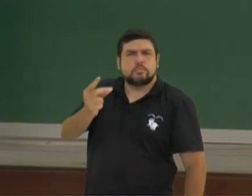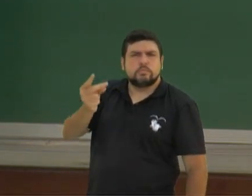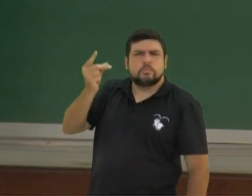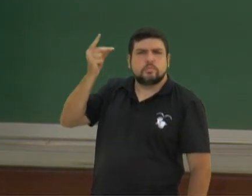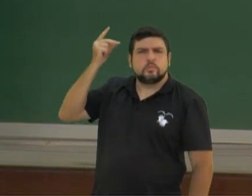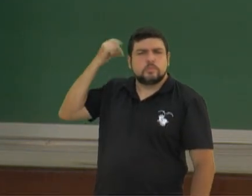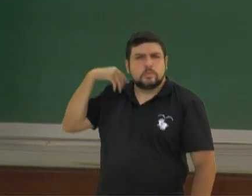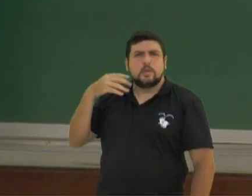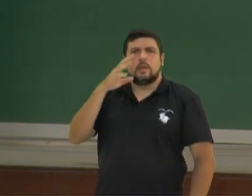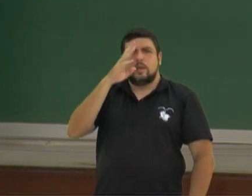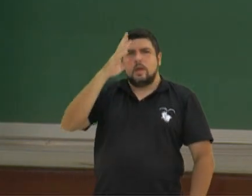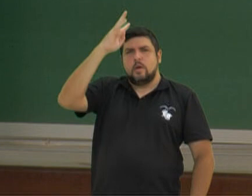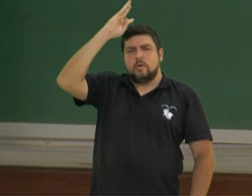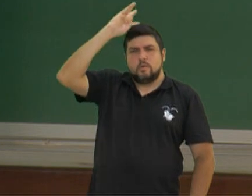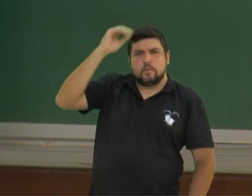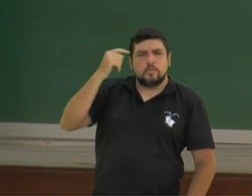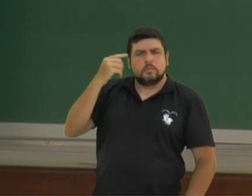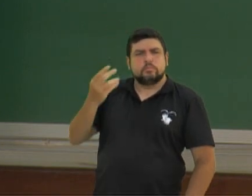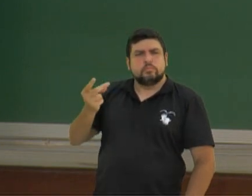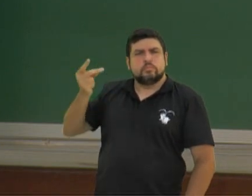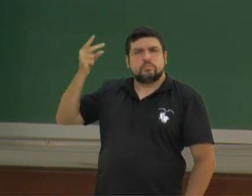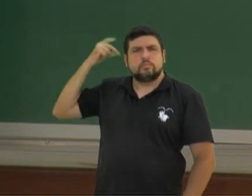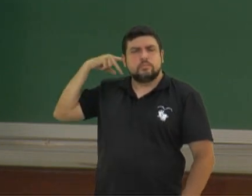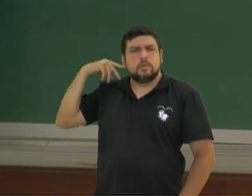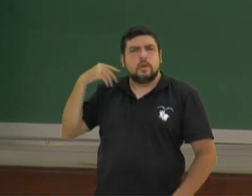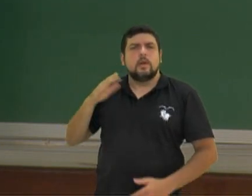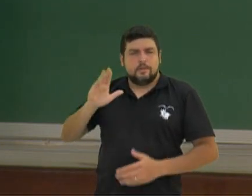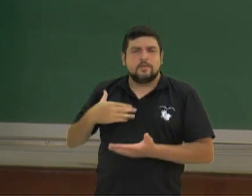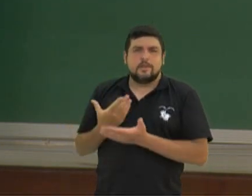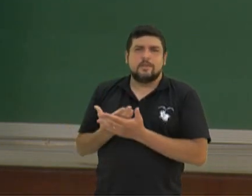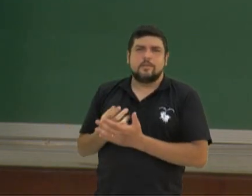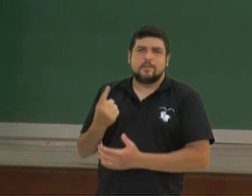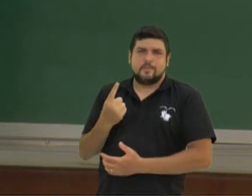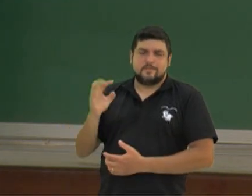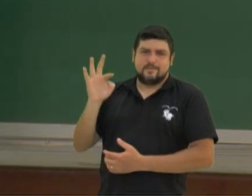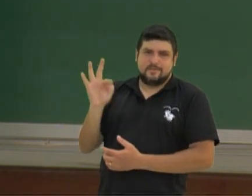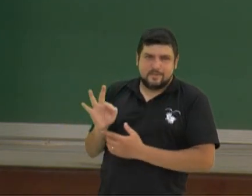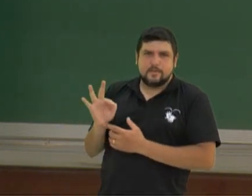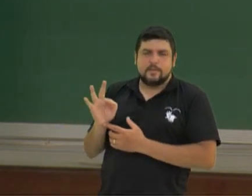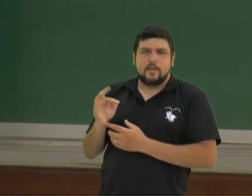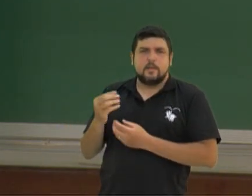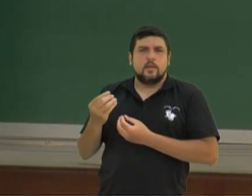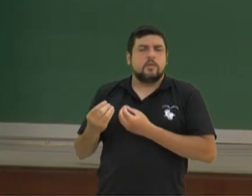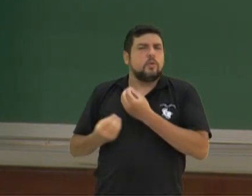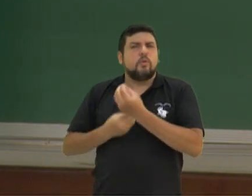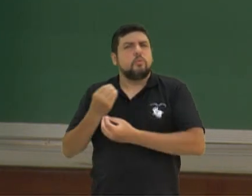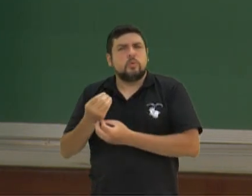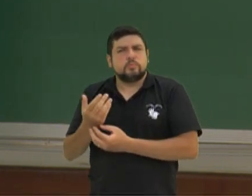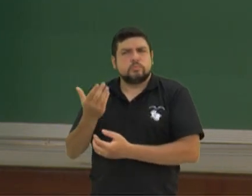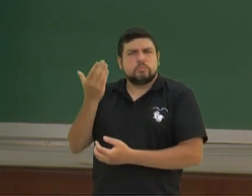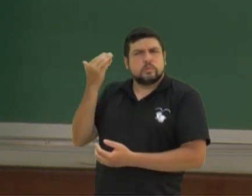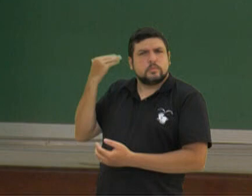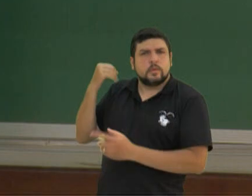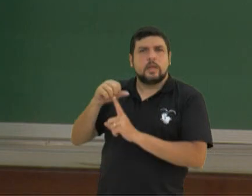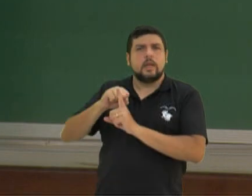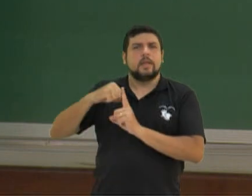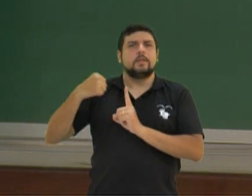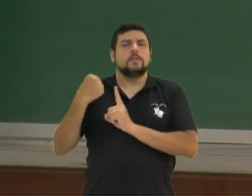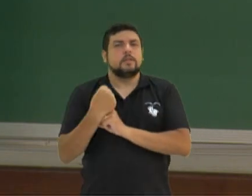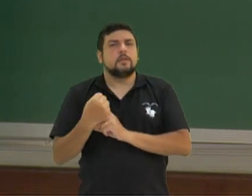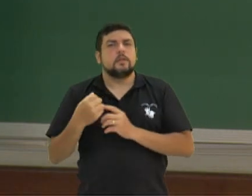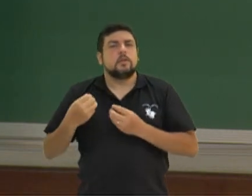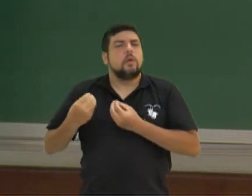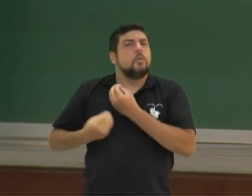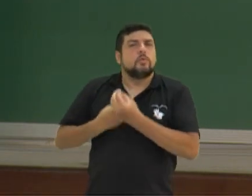gente estudou lá no primeiro trimestre, né? Então, como é que essas sociedades, elas, não é, como vocês lembram,